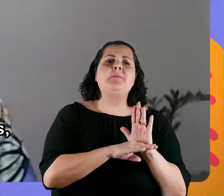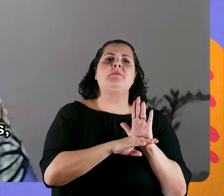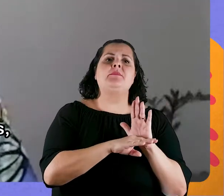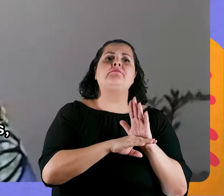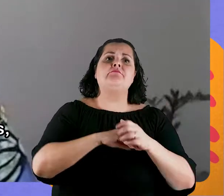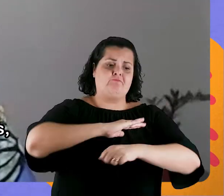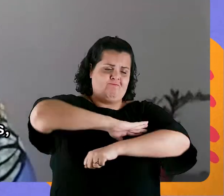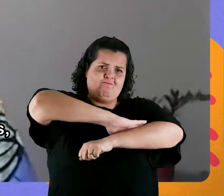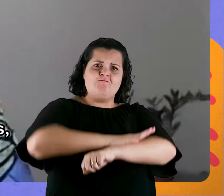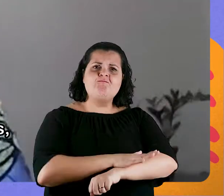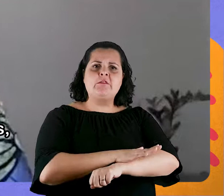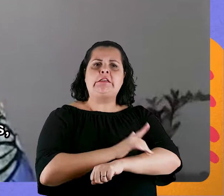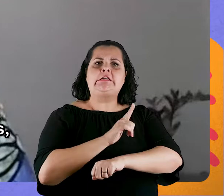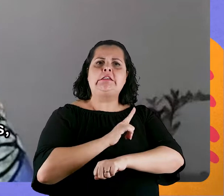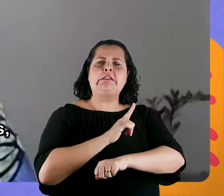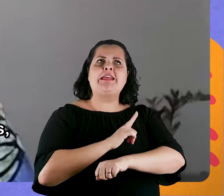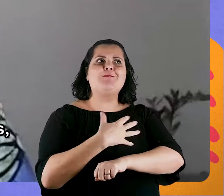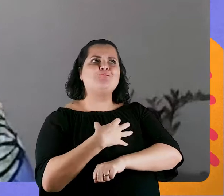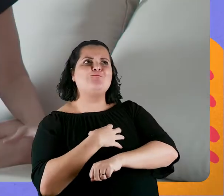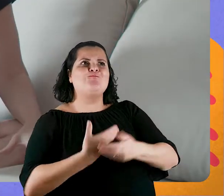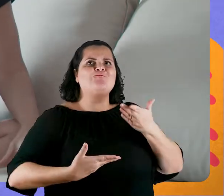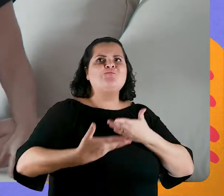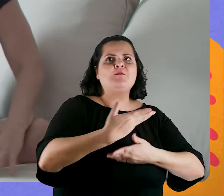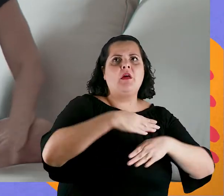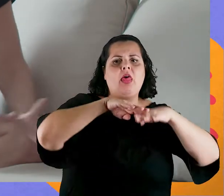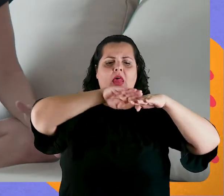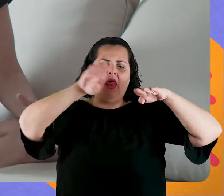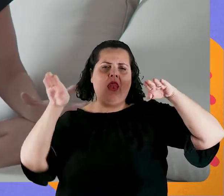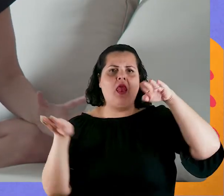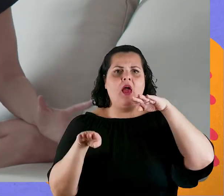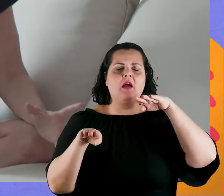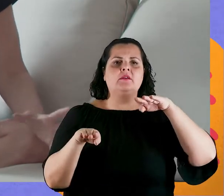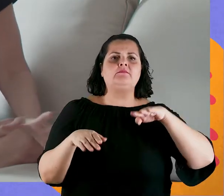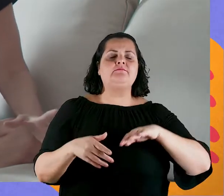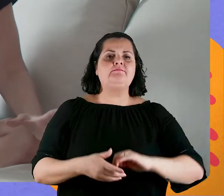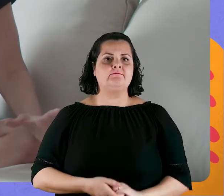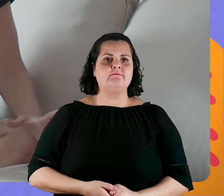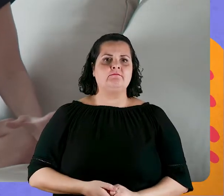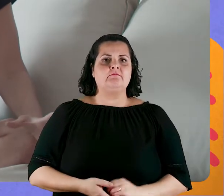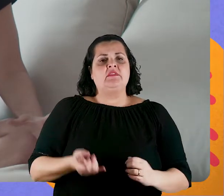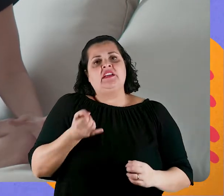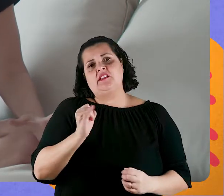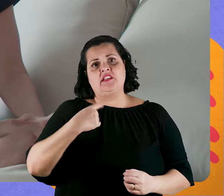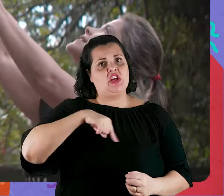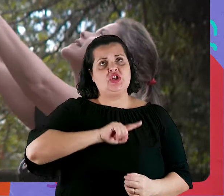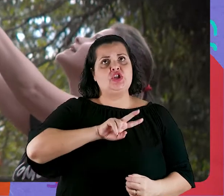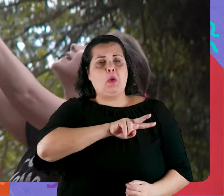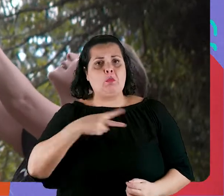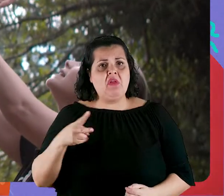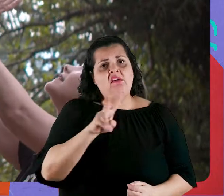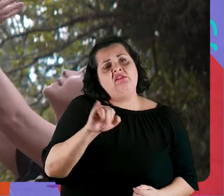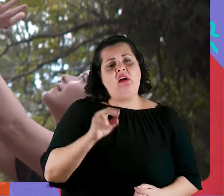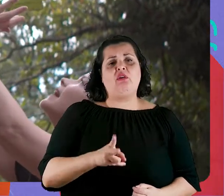inferioridade gerações inferioridade conhecimento isso não é quebrado de alguma forma continuamos e perfeito